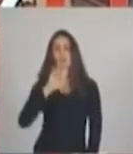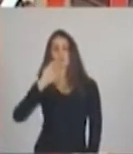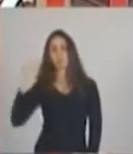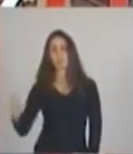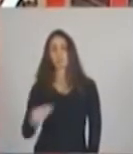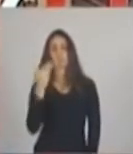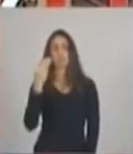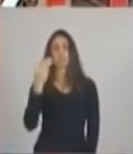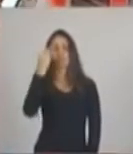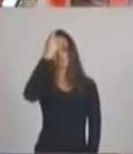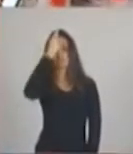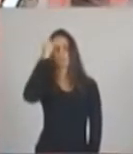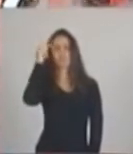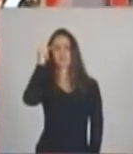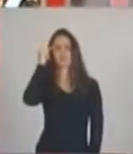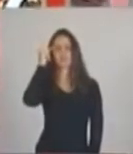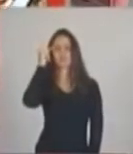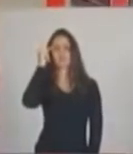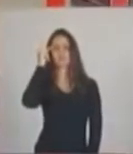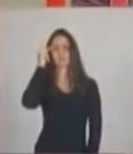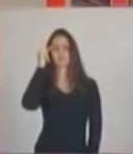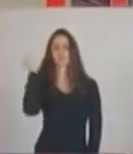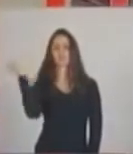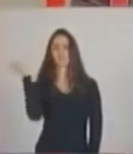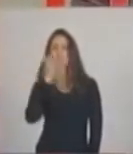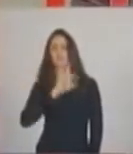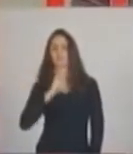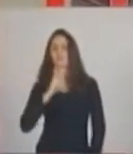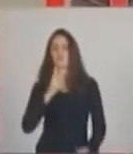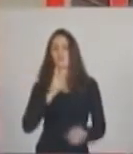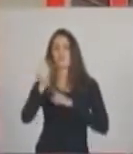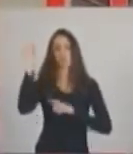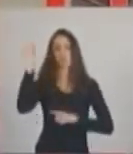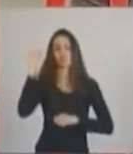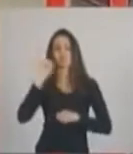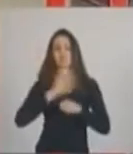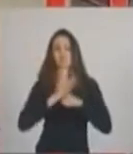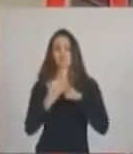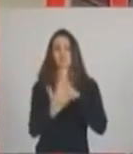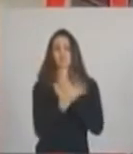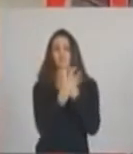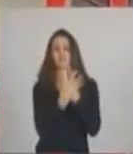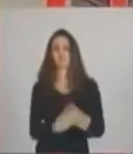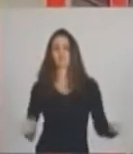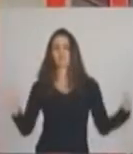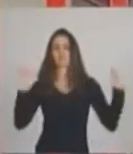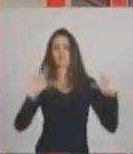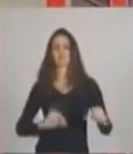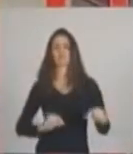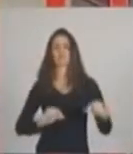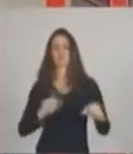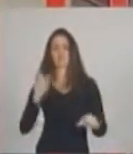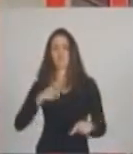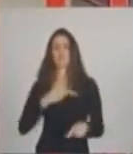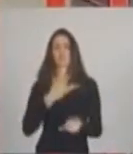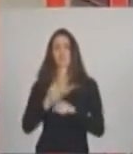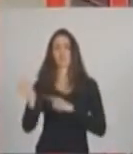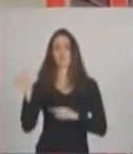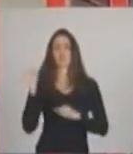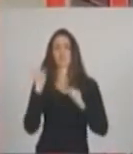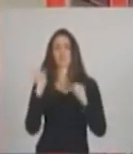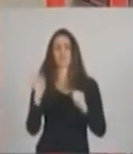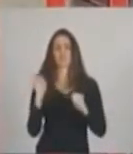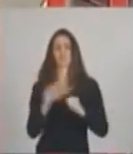milhões de pessoas recuperadas da Covid-19, o que isso é uma vitória também.